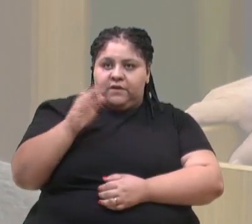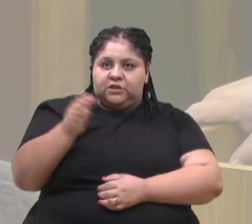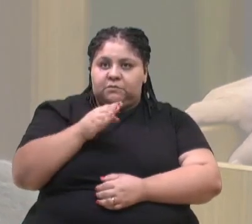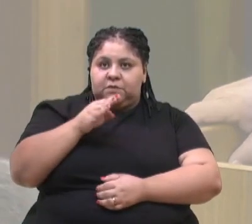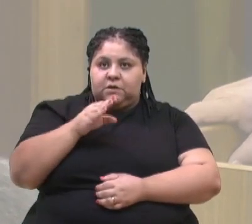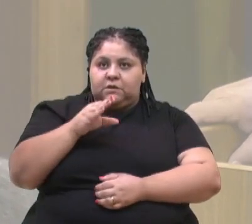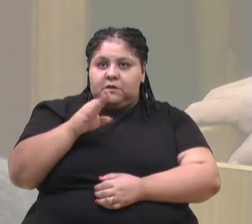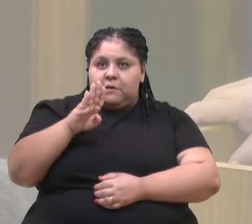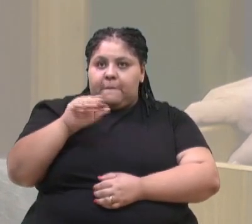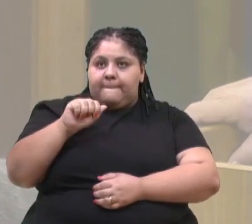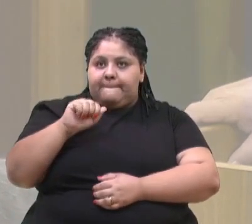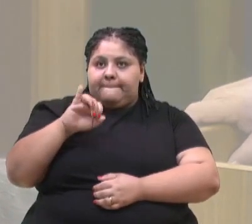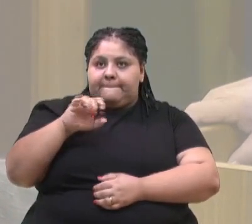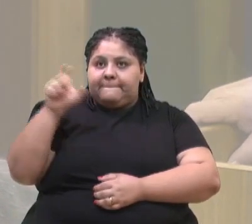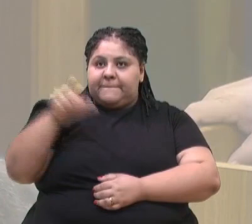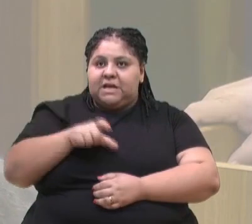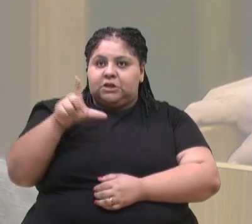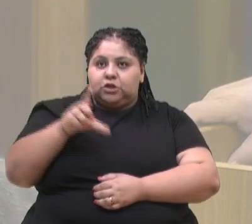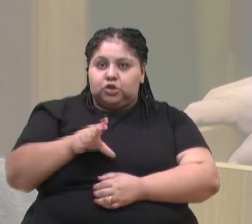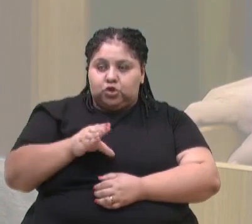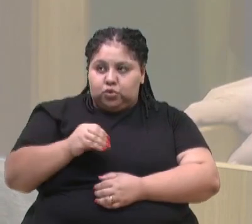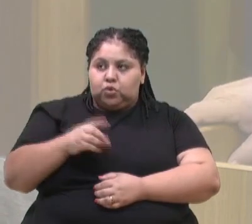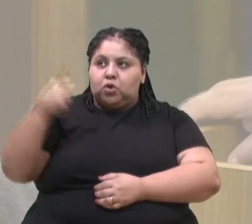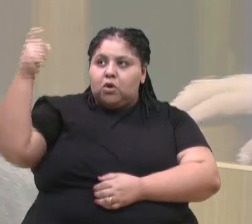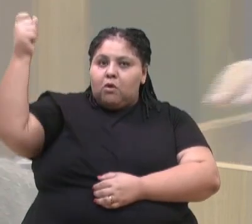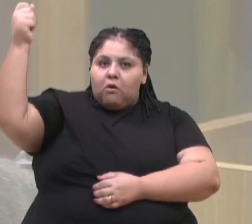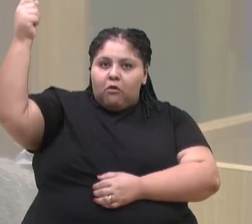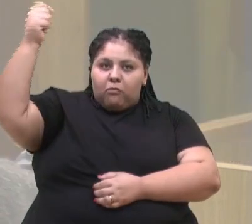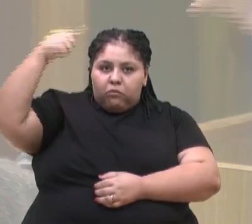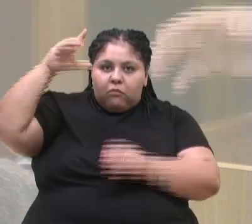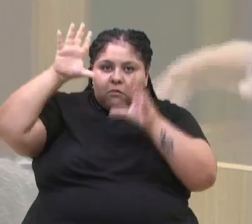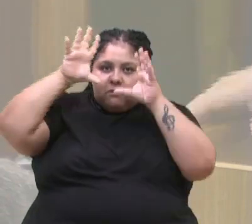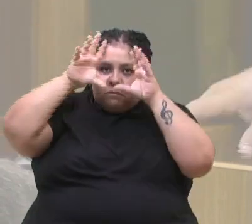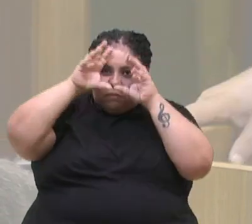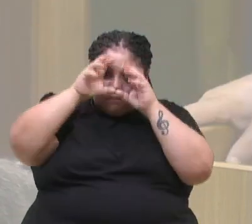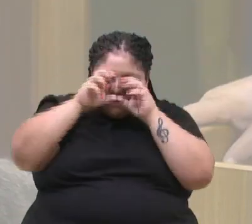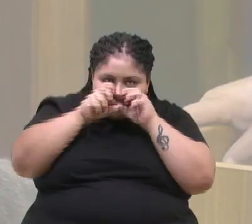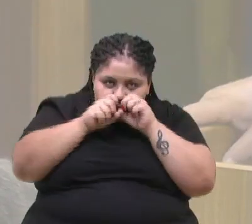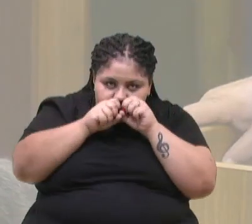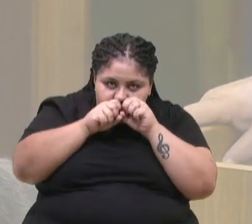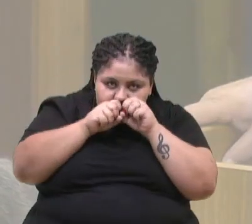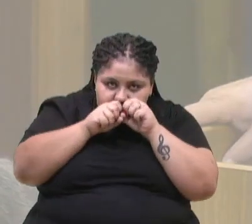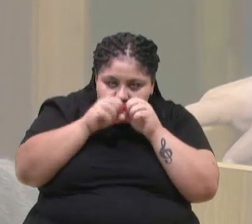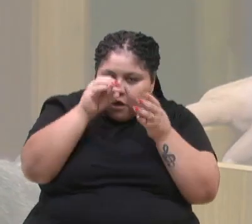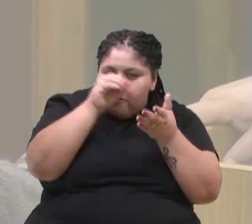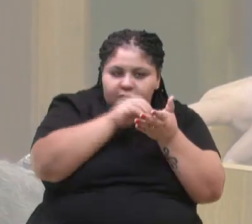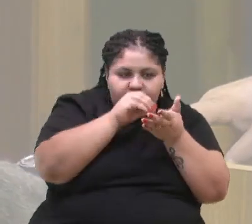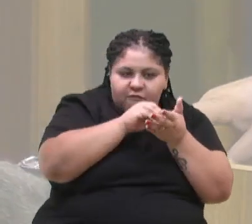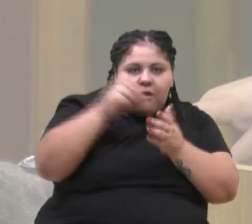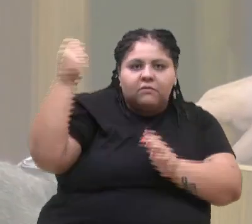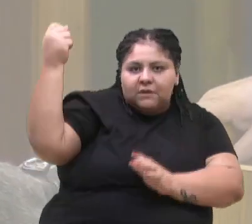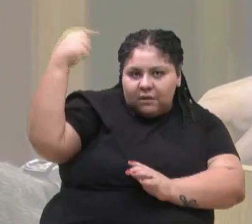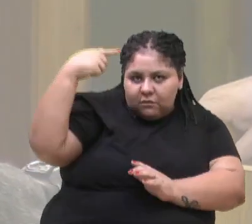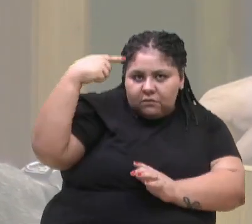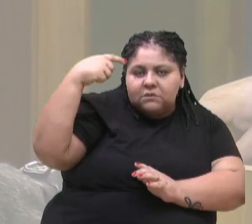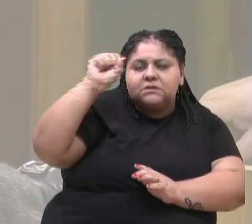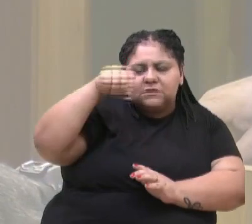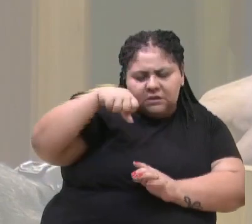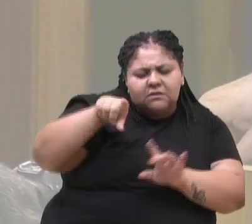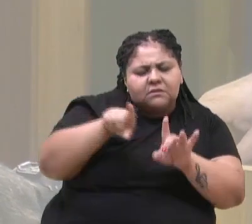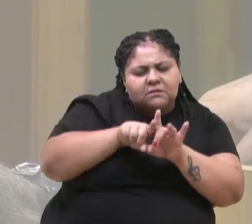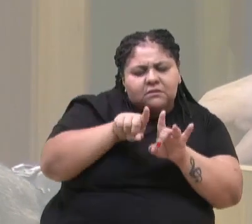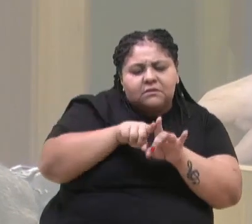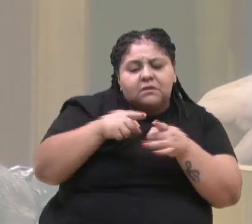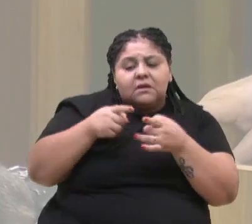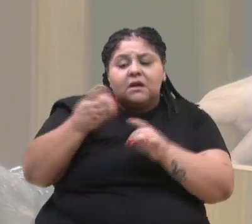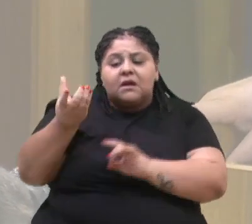apagadas. Porque não é as luzes apagadas nas escuras que falta luz, não, isso também, Isso também. Mas eu